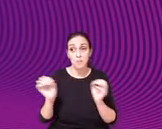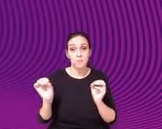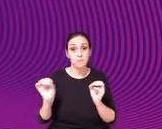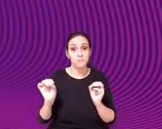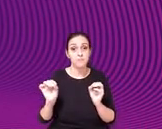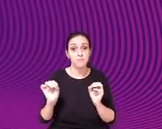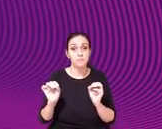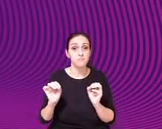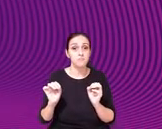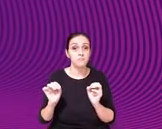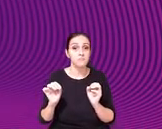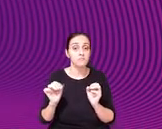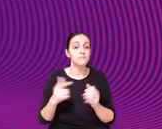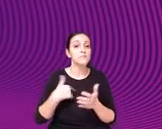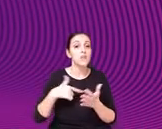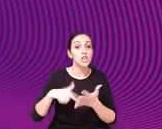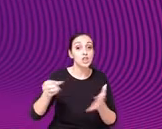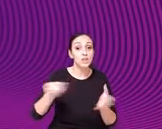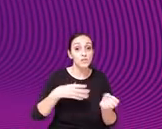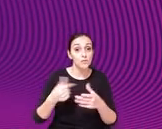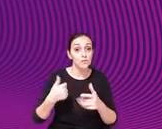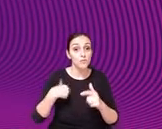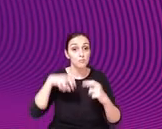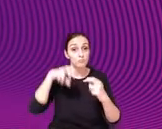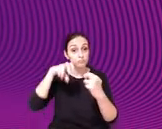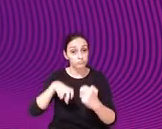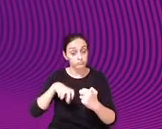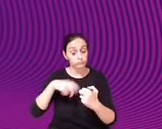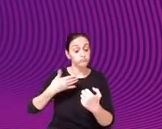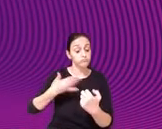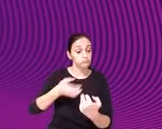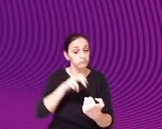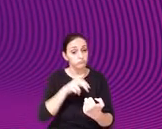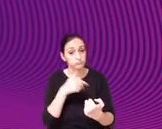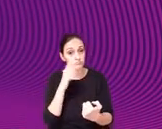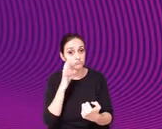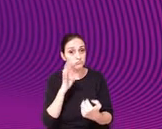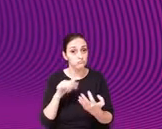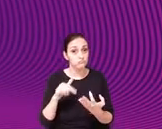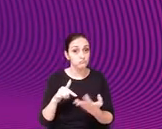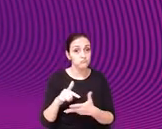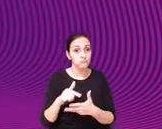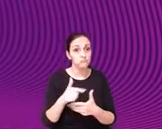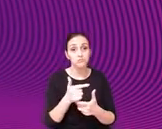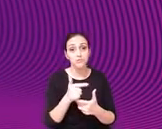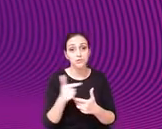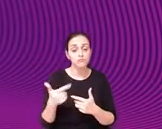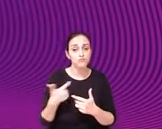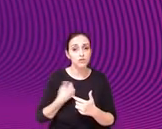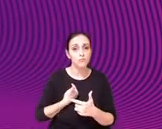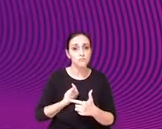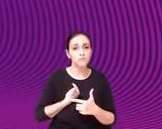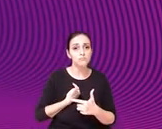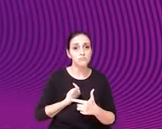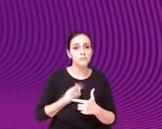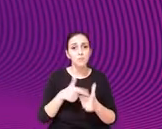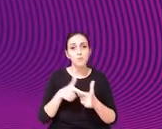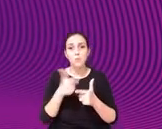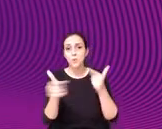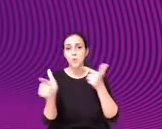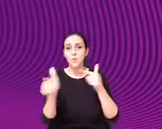físico absolutamente no consultório inocente, não tinha terceira bulha, não tinha sopro,